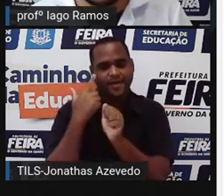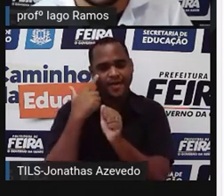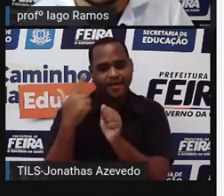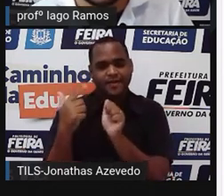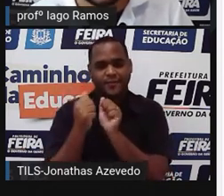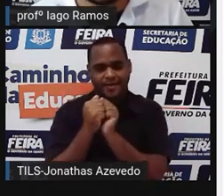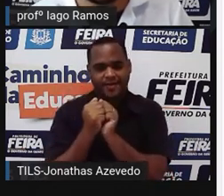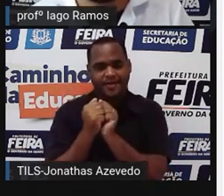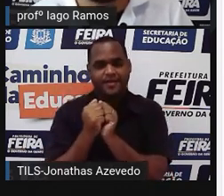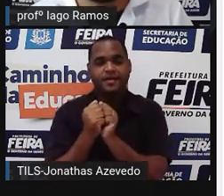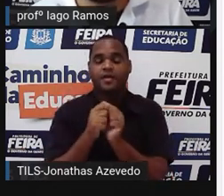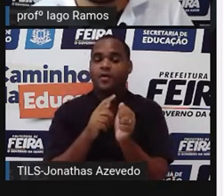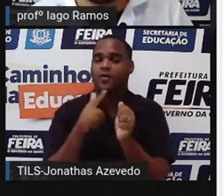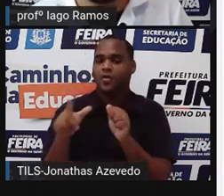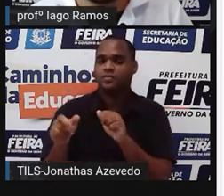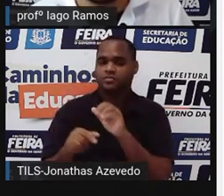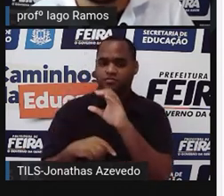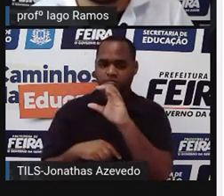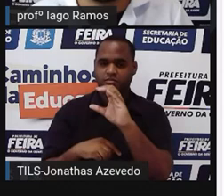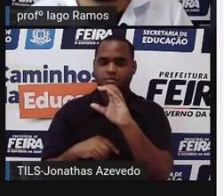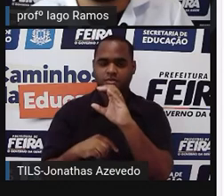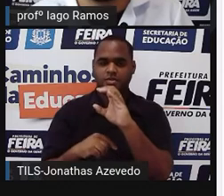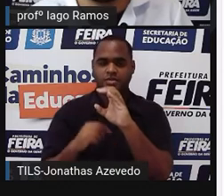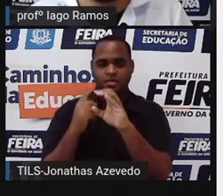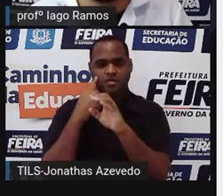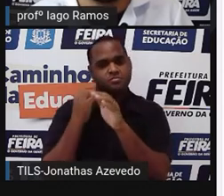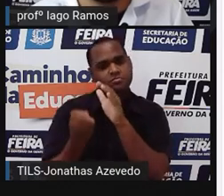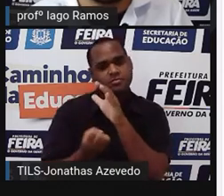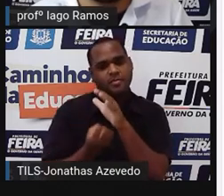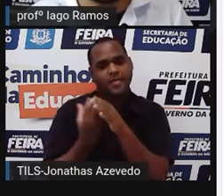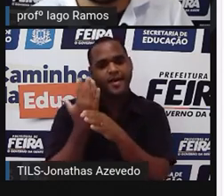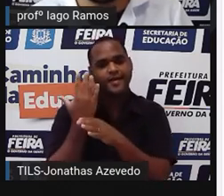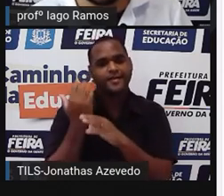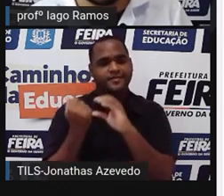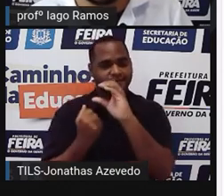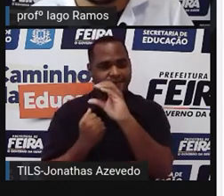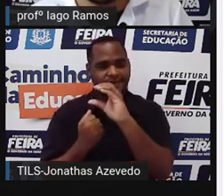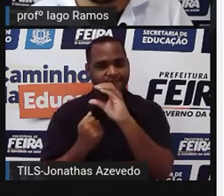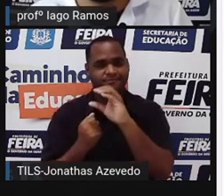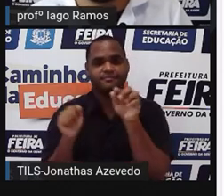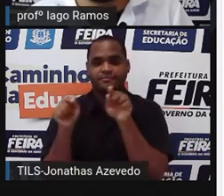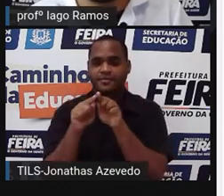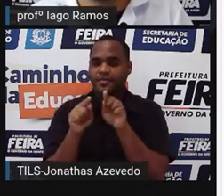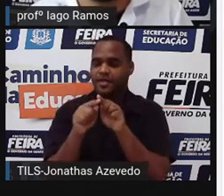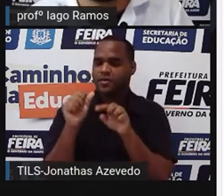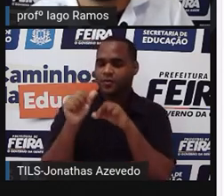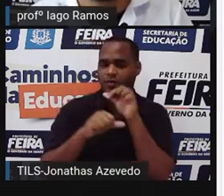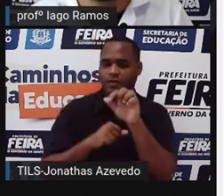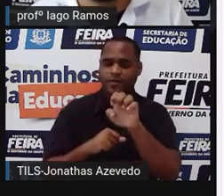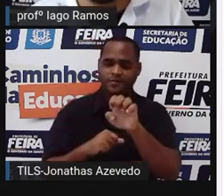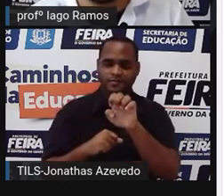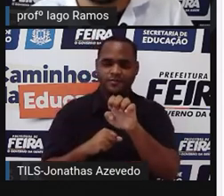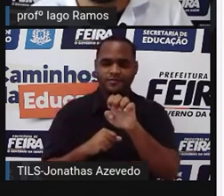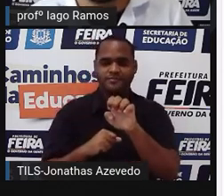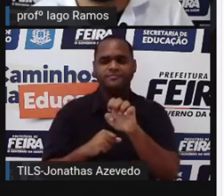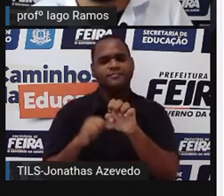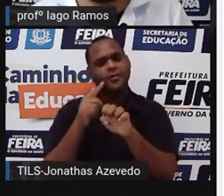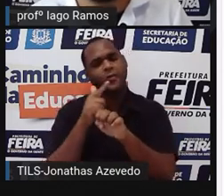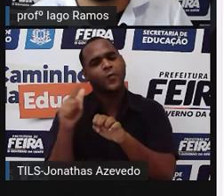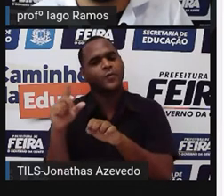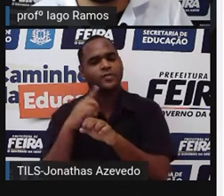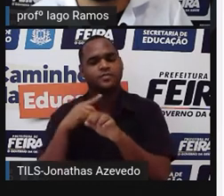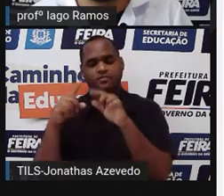A. Aqui vai ser o C. Porque surgiu desse, que também é o C, e aqui eu coloquei um E. E nesse